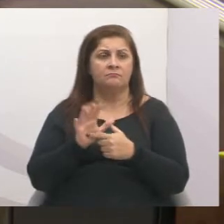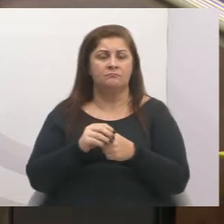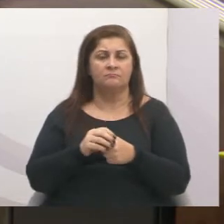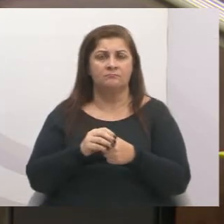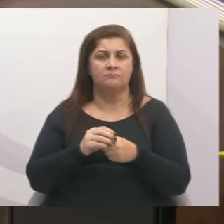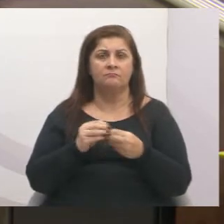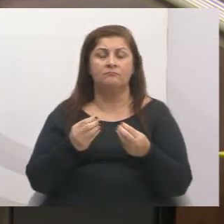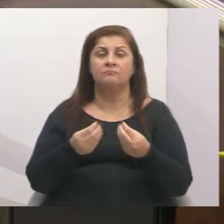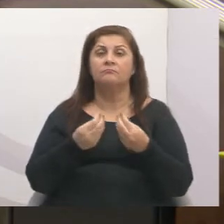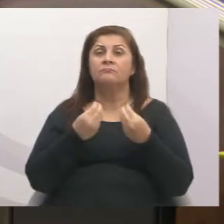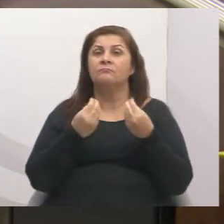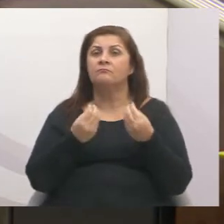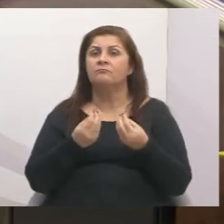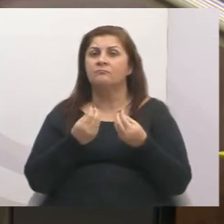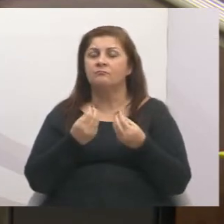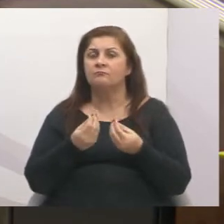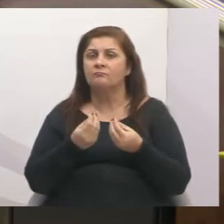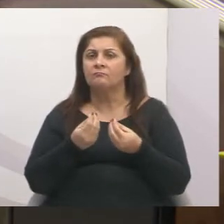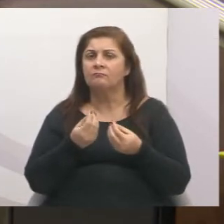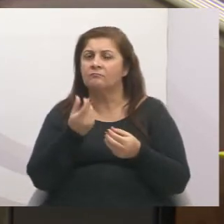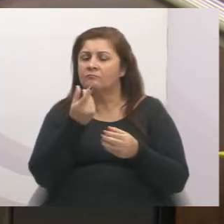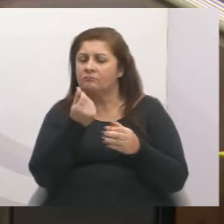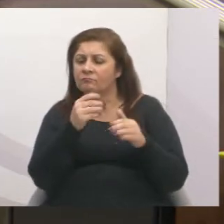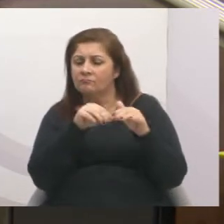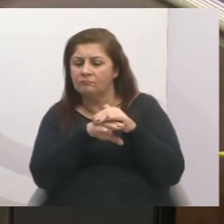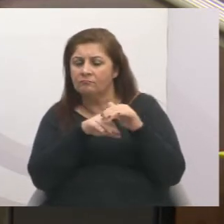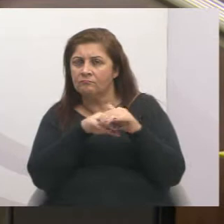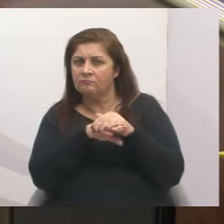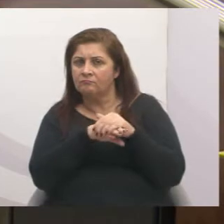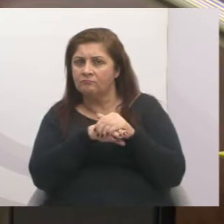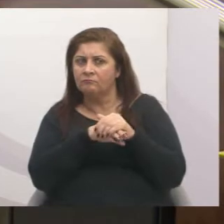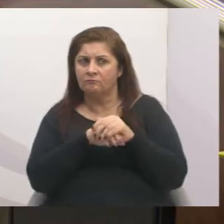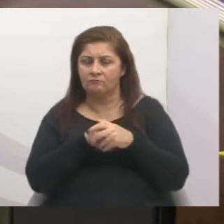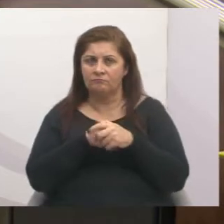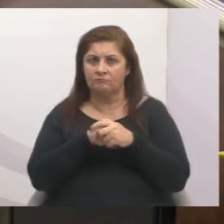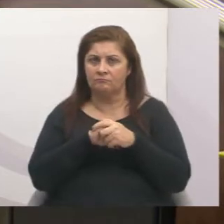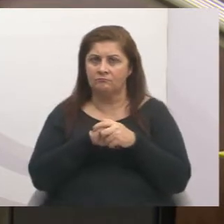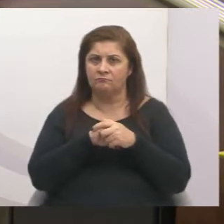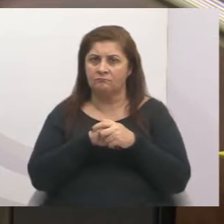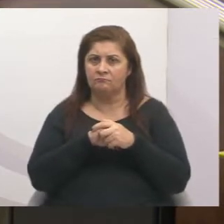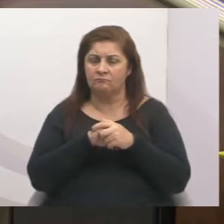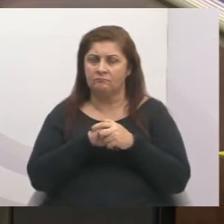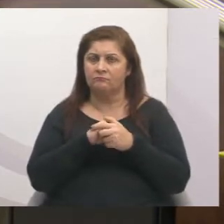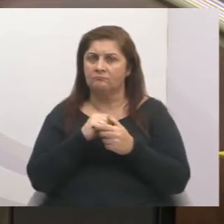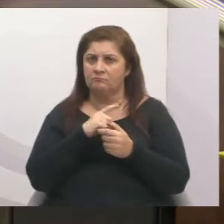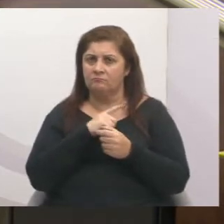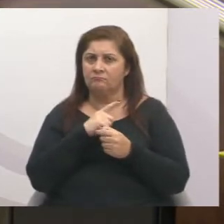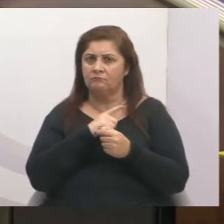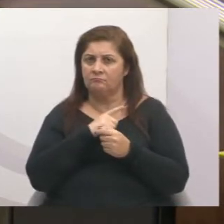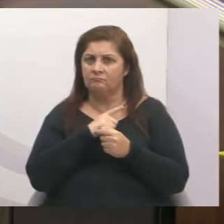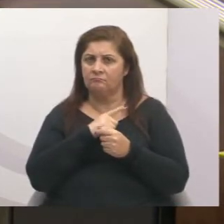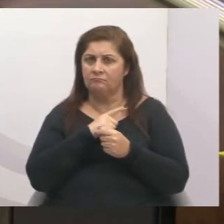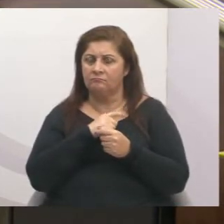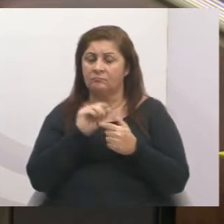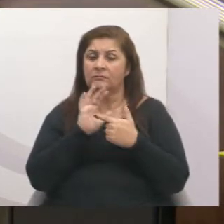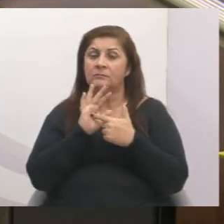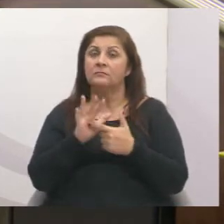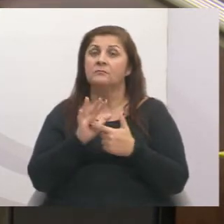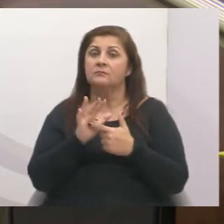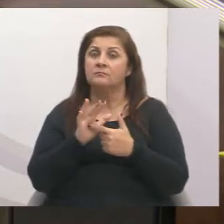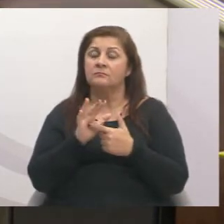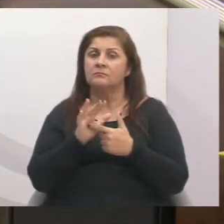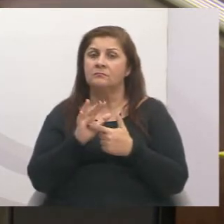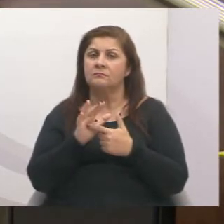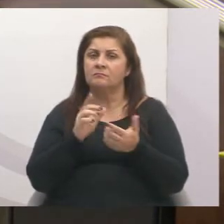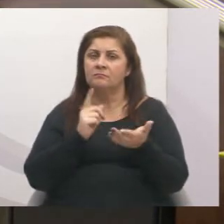Qual a economia a mais que nós vamos fazer em termos de reflexo no plano